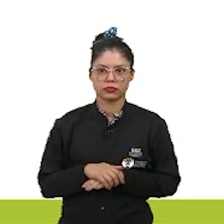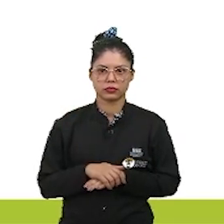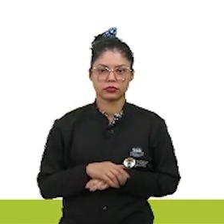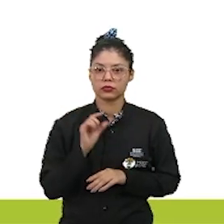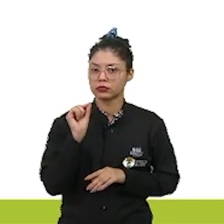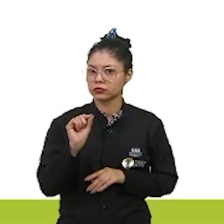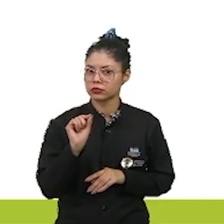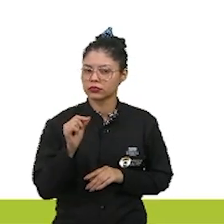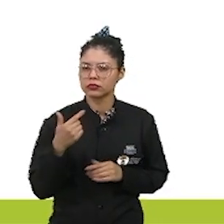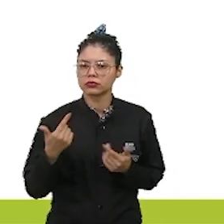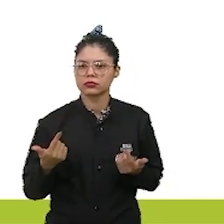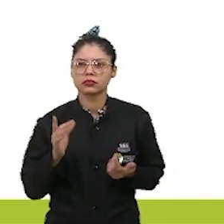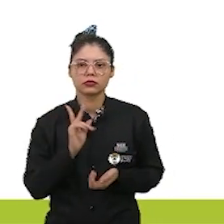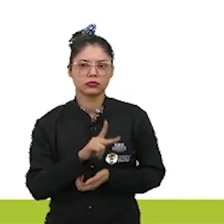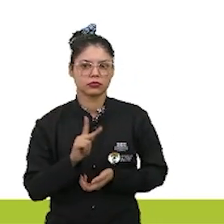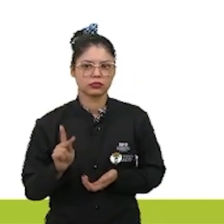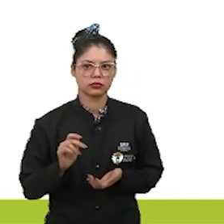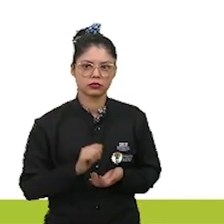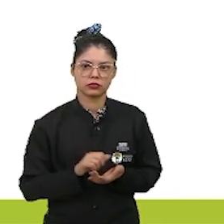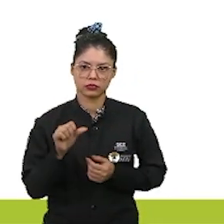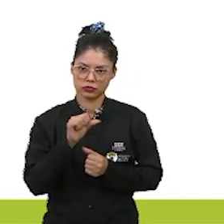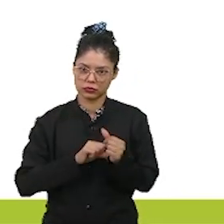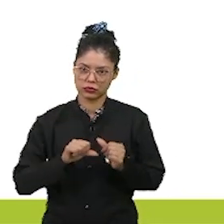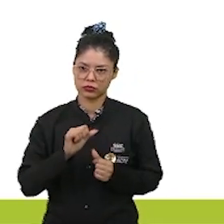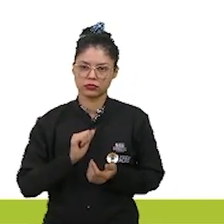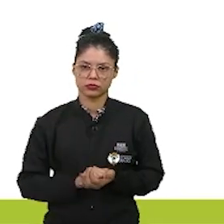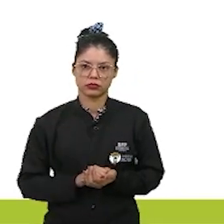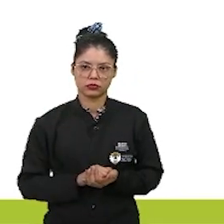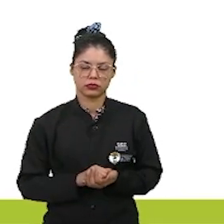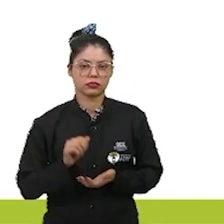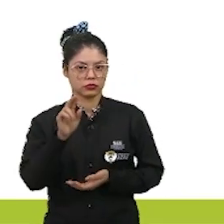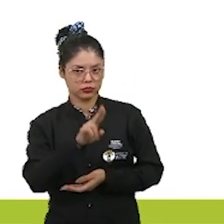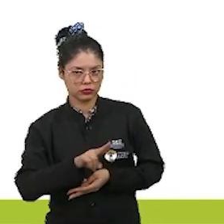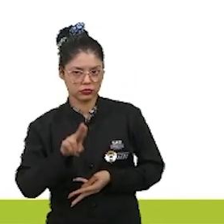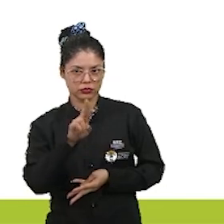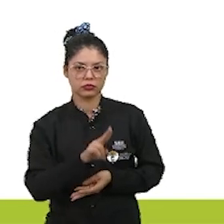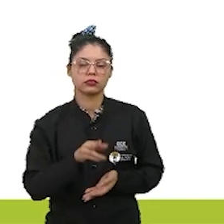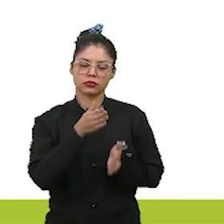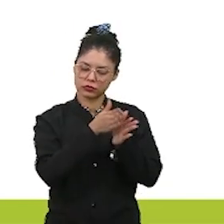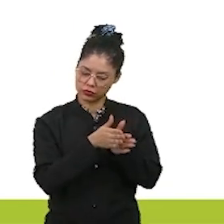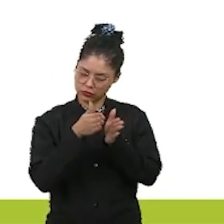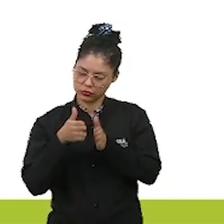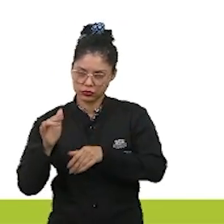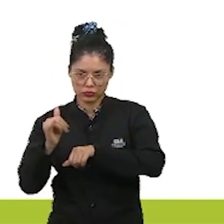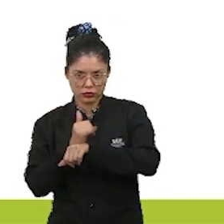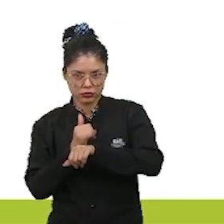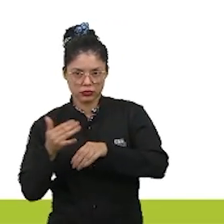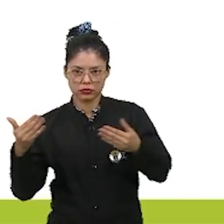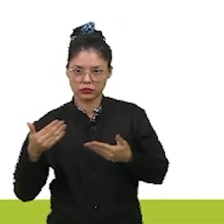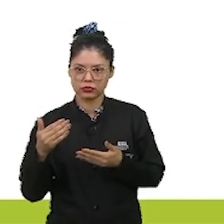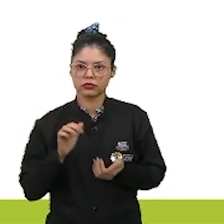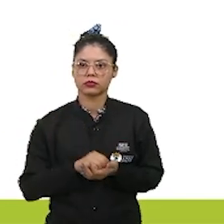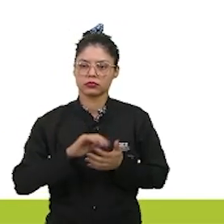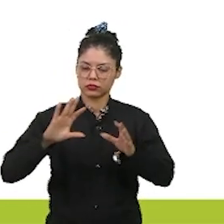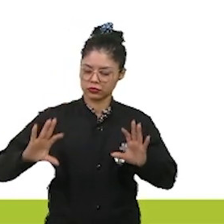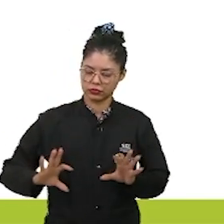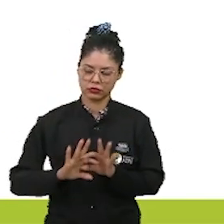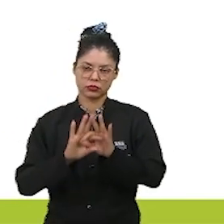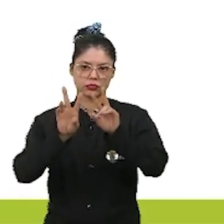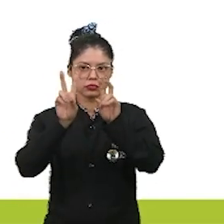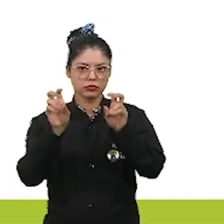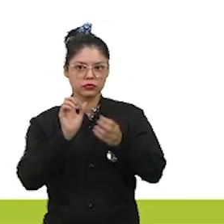o que, professor? É a nossa transição. Então, utilizei um repertório, uma estratégia, agora eu vou relacionar o